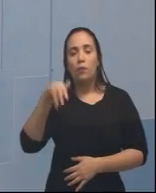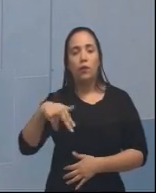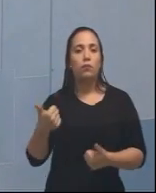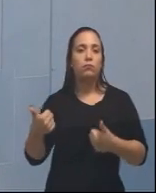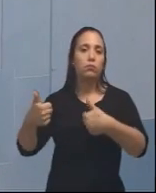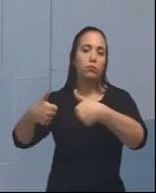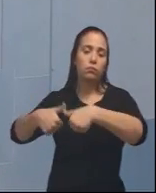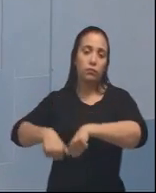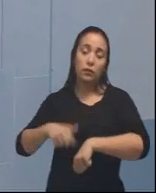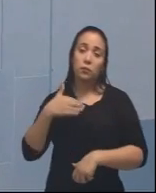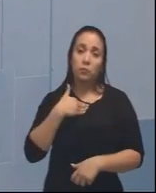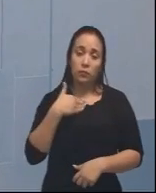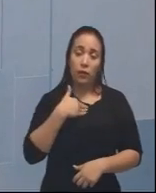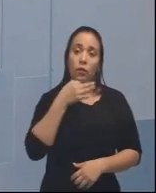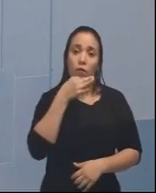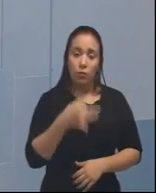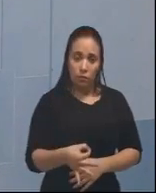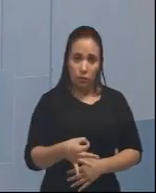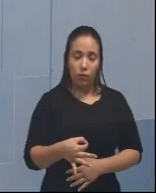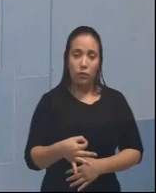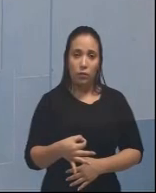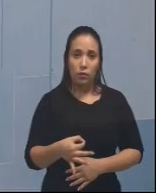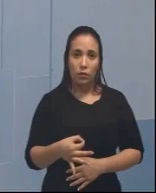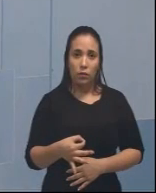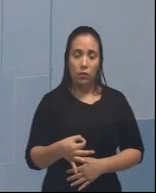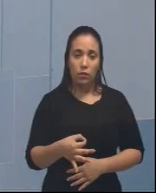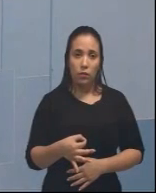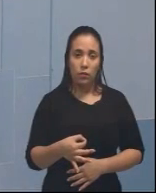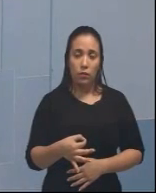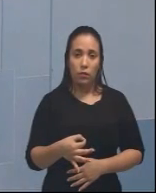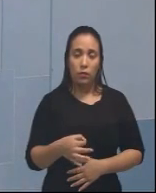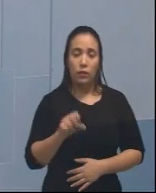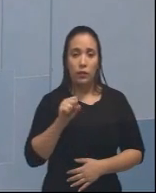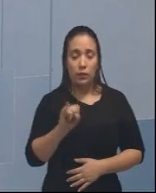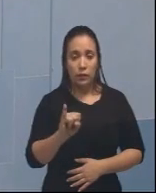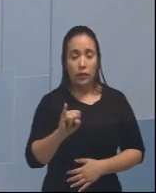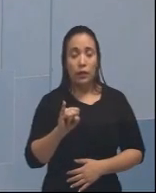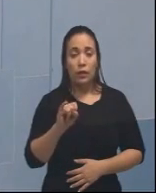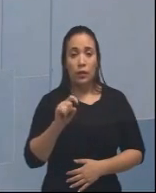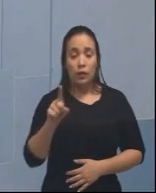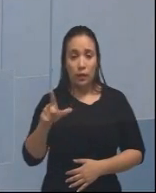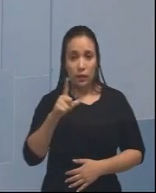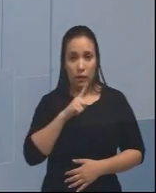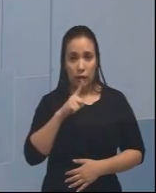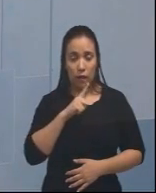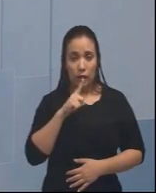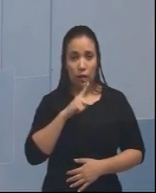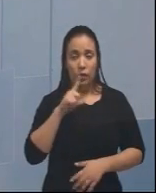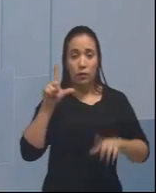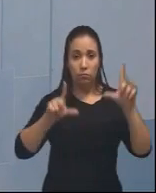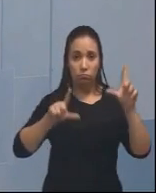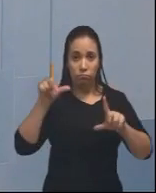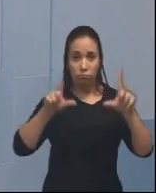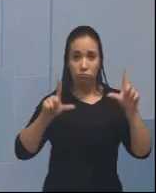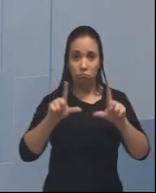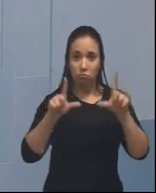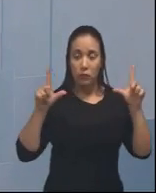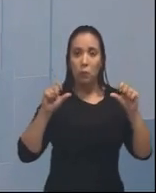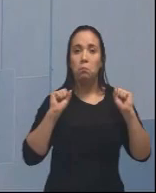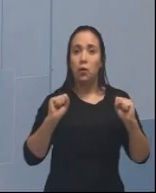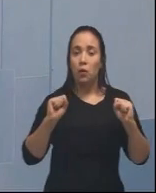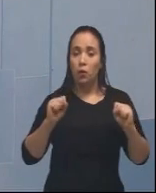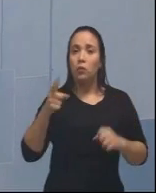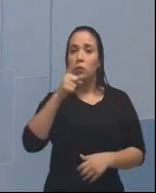minha avaliação, ele, se em abril e maio, ele ocupar um espaço maior na mídia, ele pode ser uma